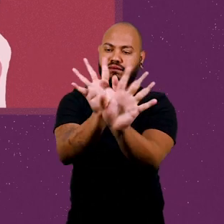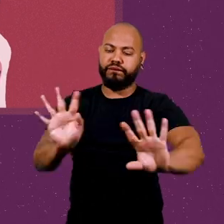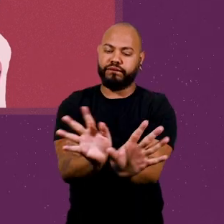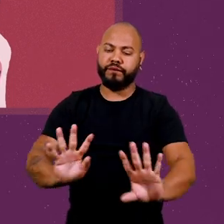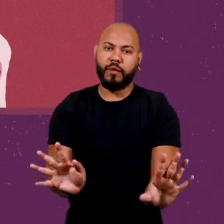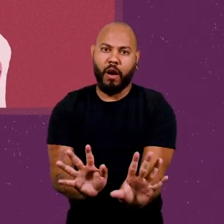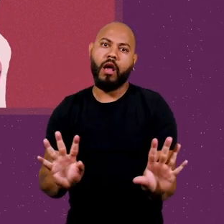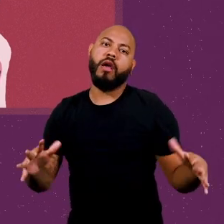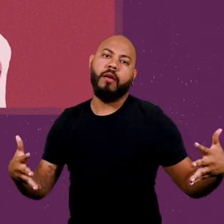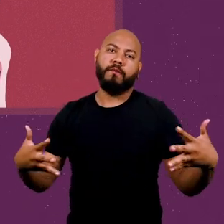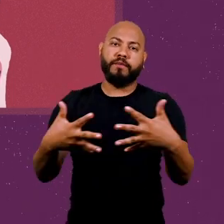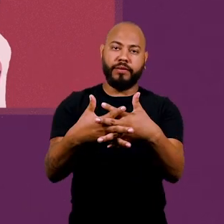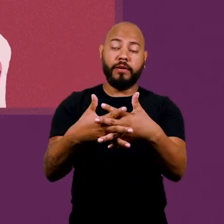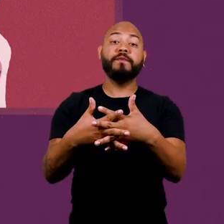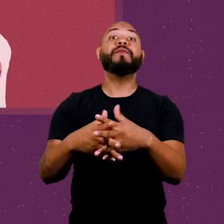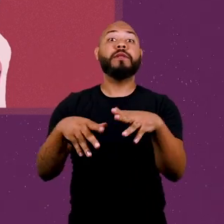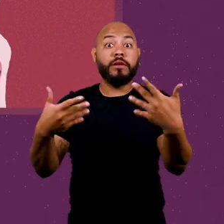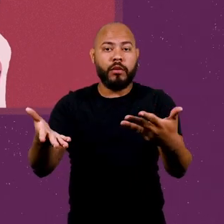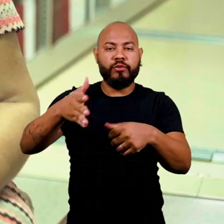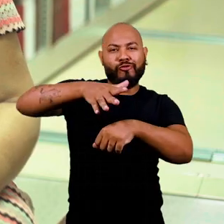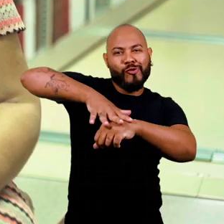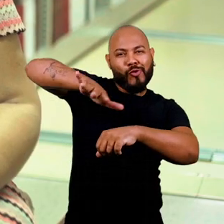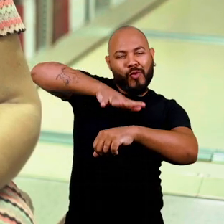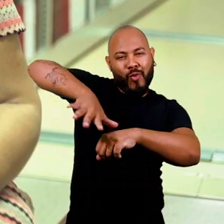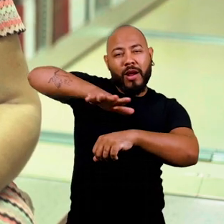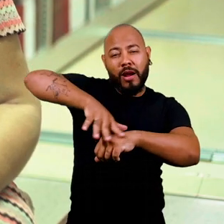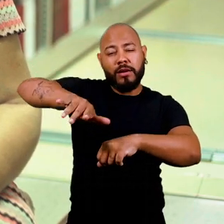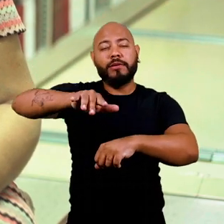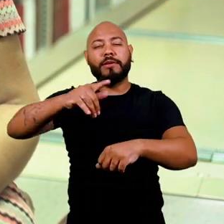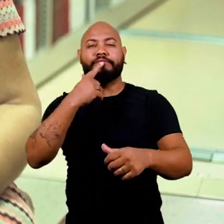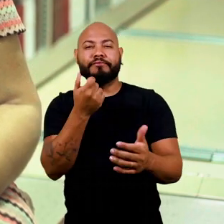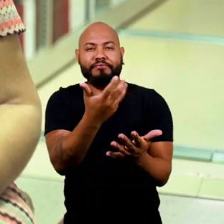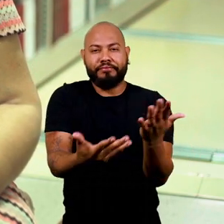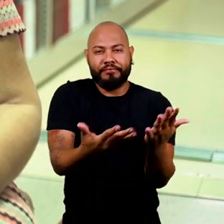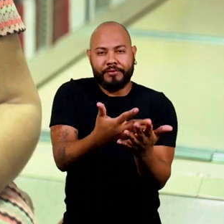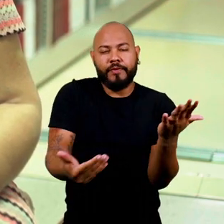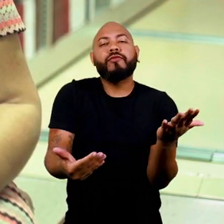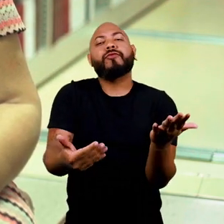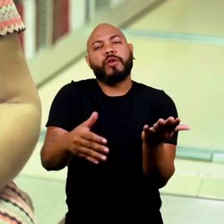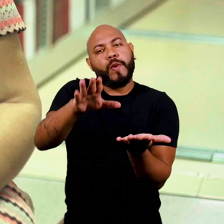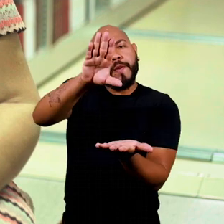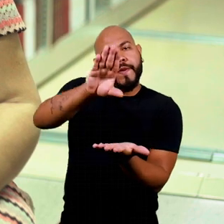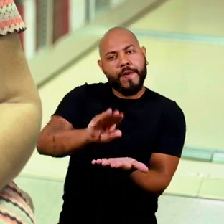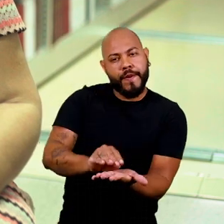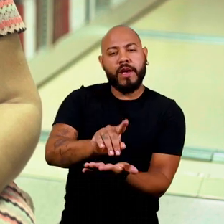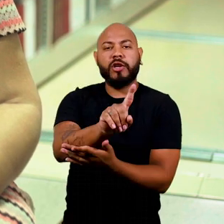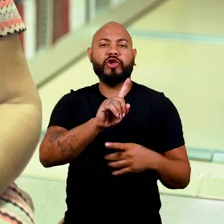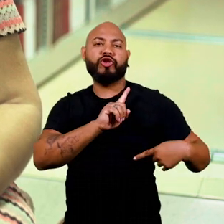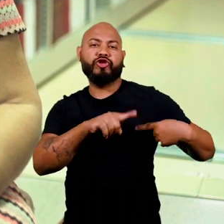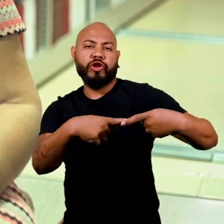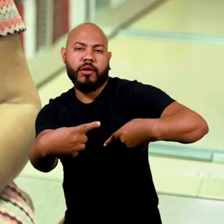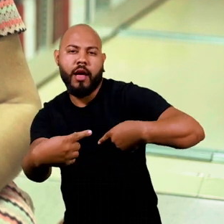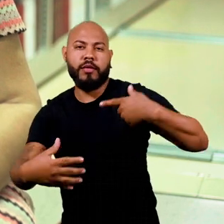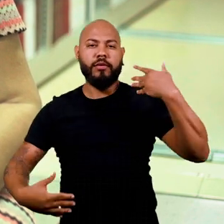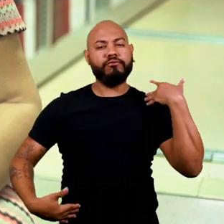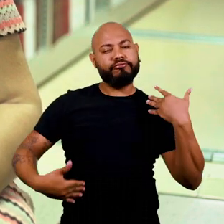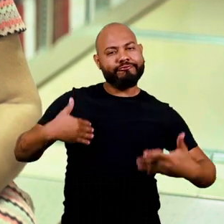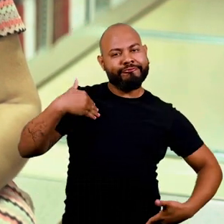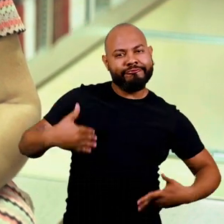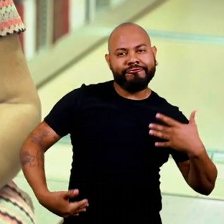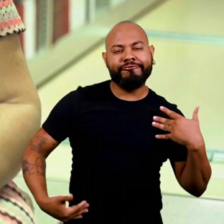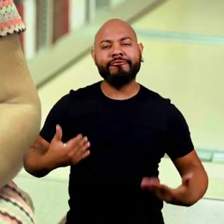passagem do eritrócito. Apesar da doença falciforme ser uma doença genética, é uma doença que tem repercussões